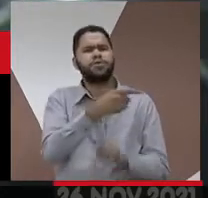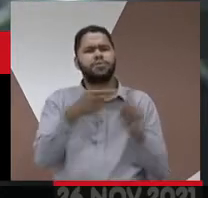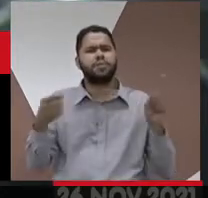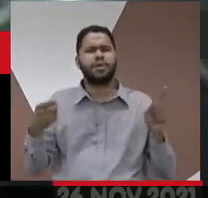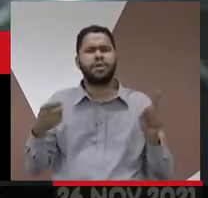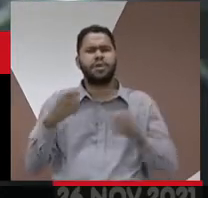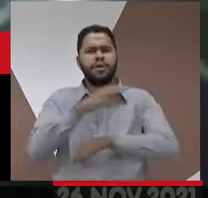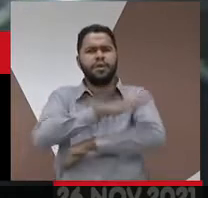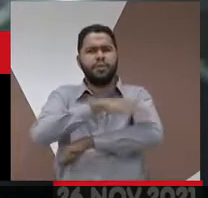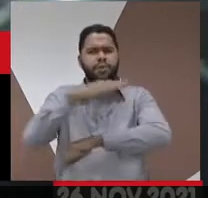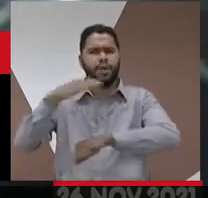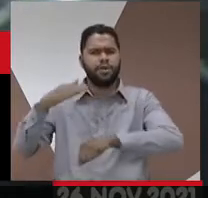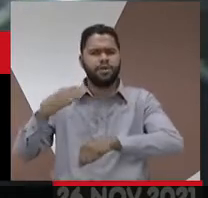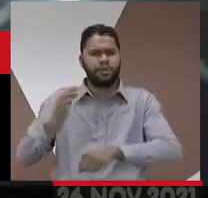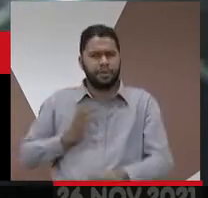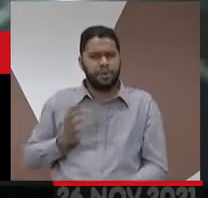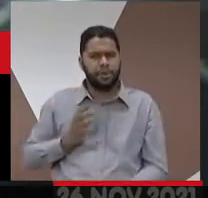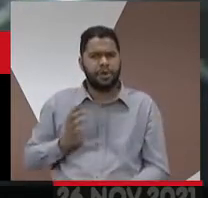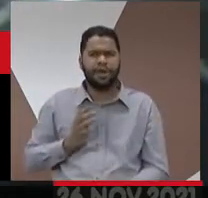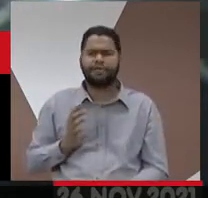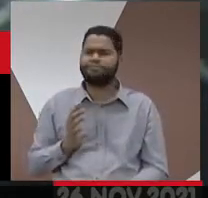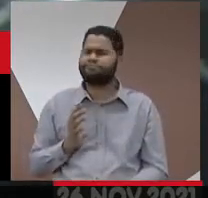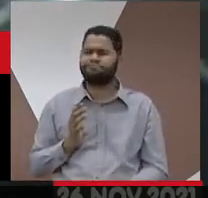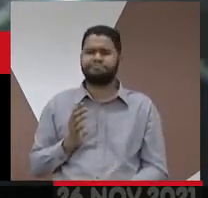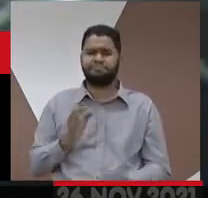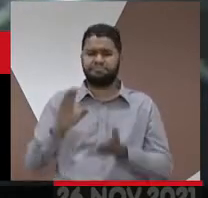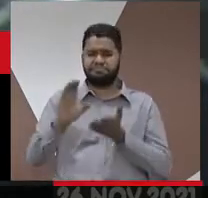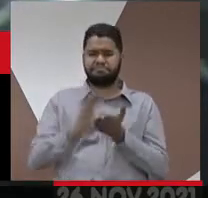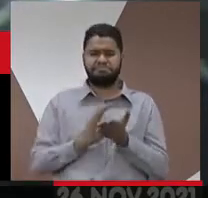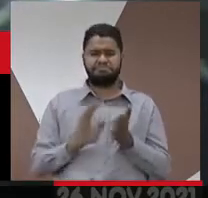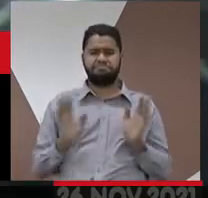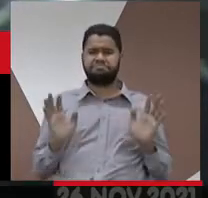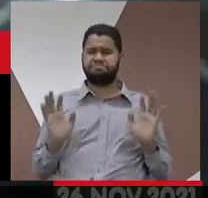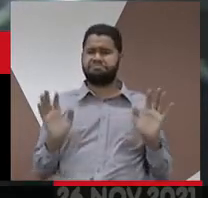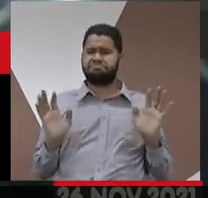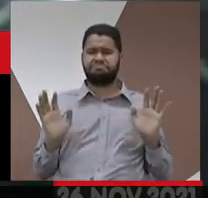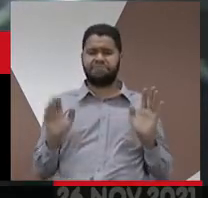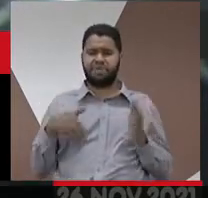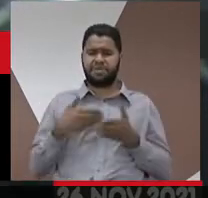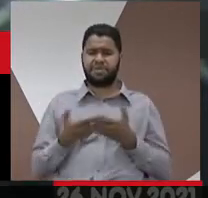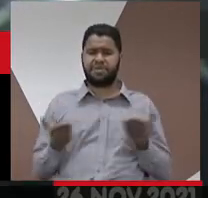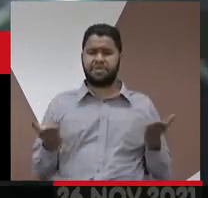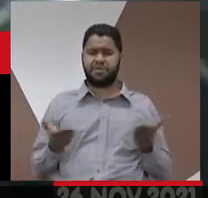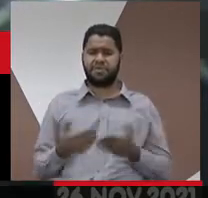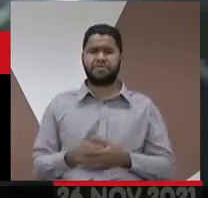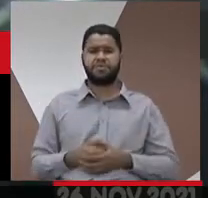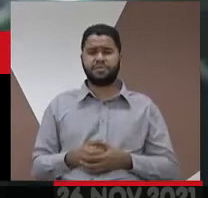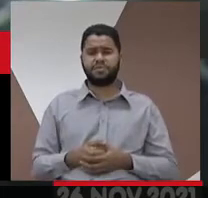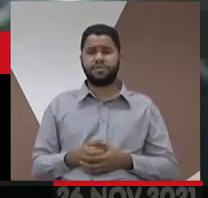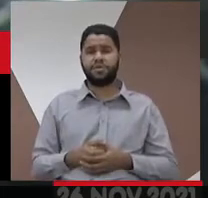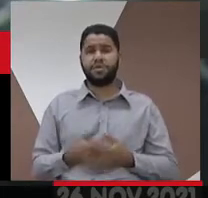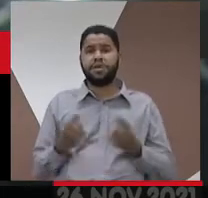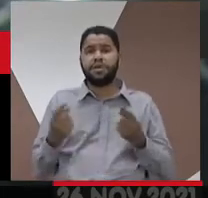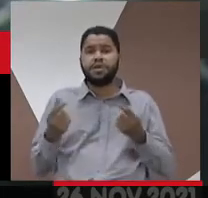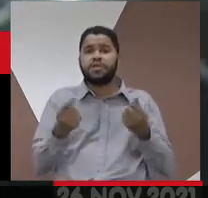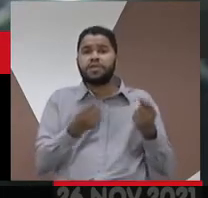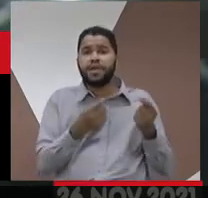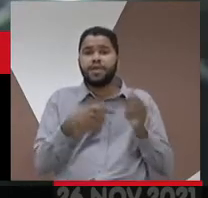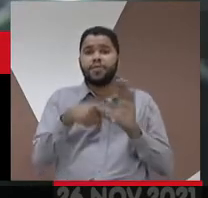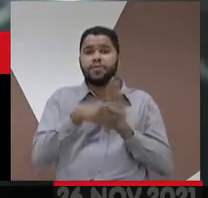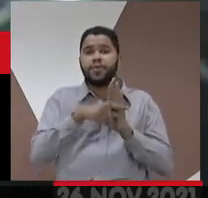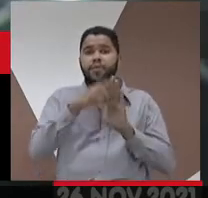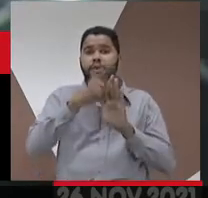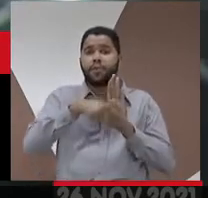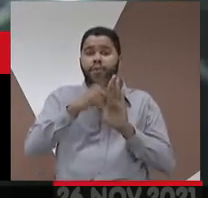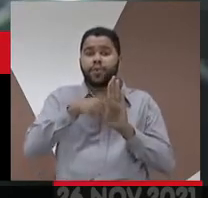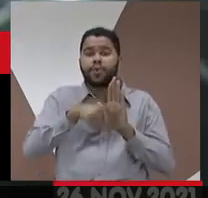está milionário, é o que todo mundo fala, mas não entrou um centavo nos cofres públicos até hoje. São dinheiros para projetos, e